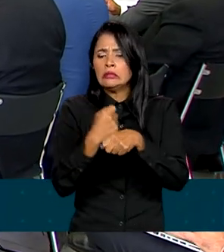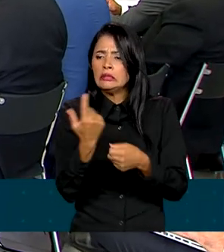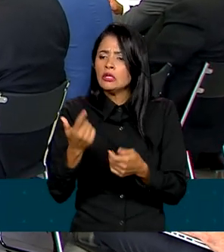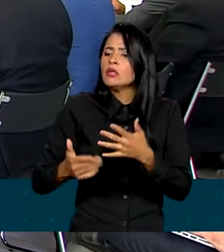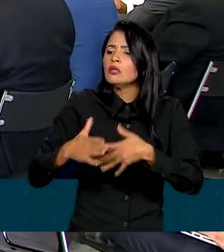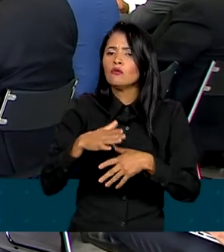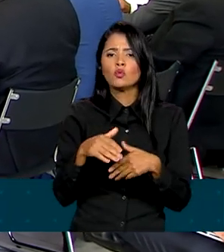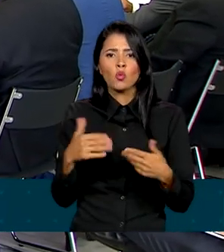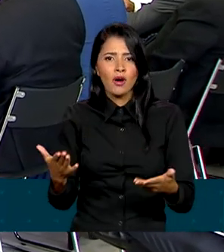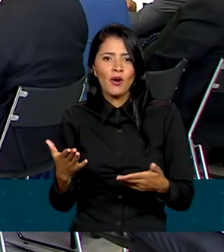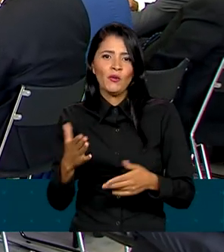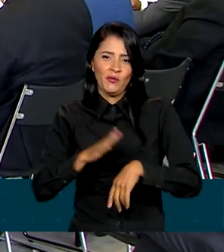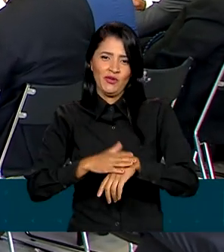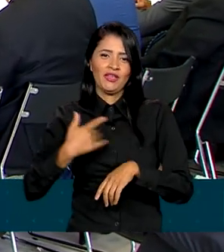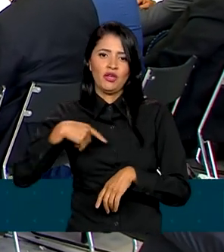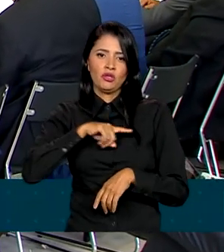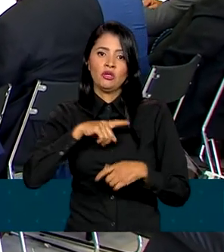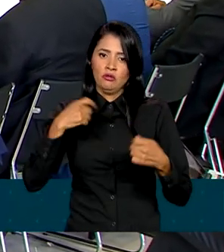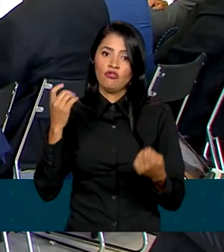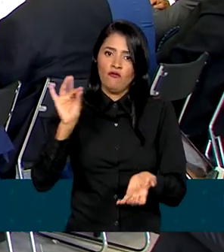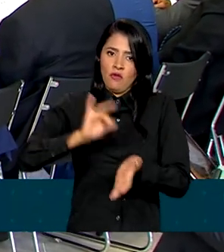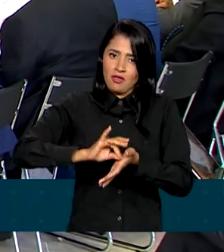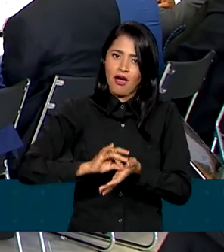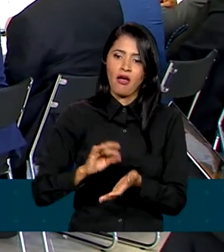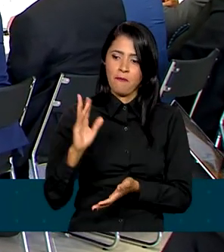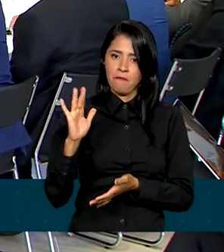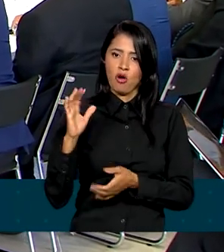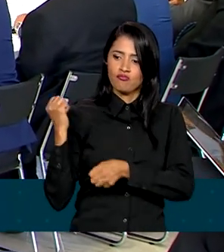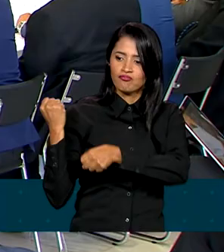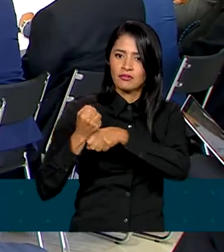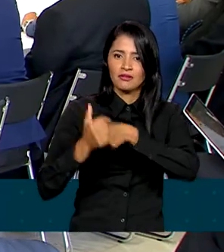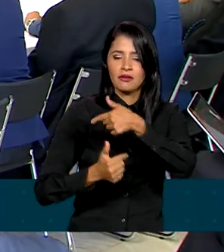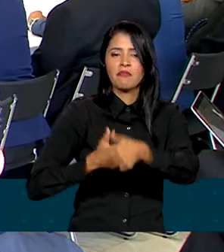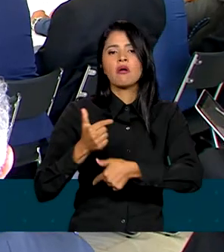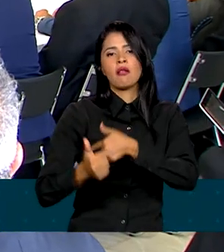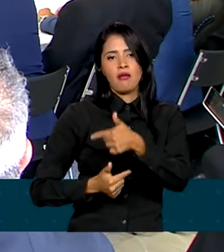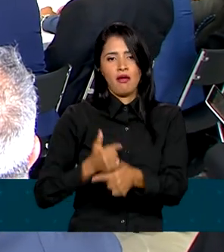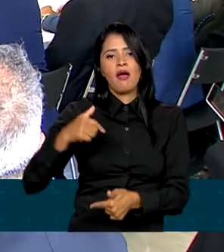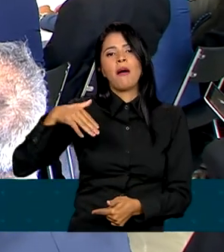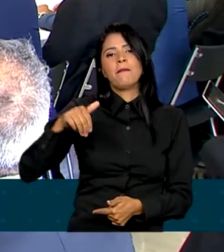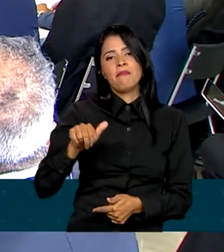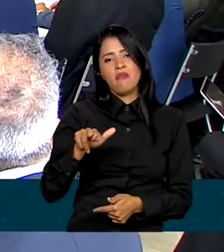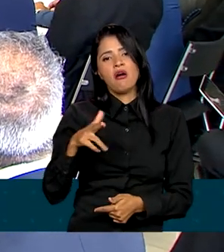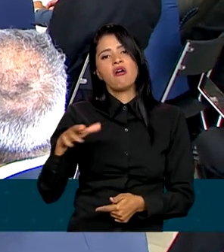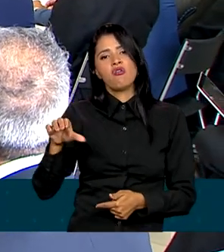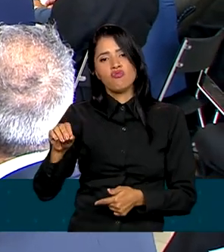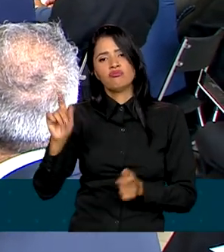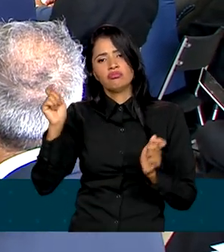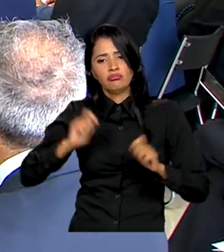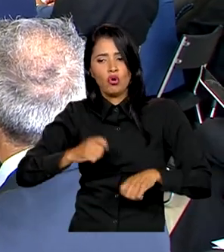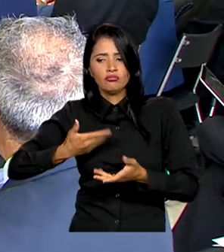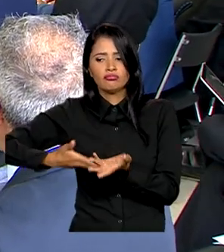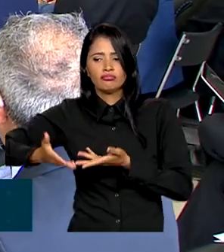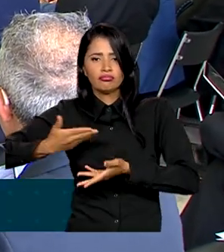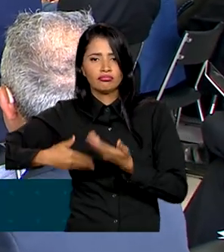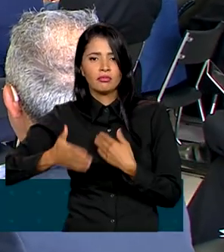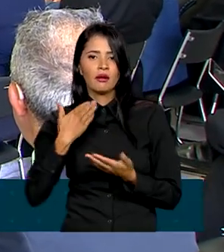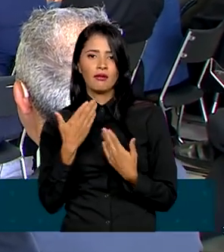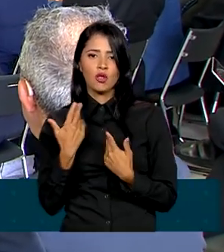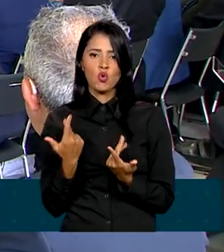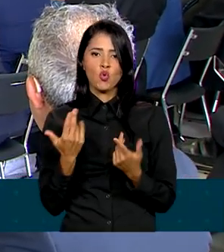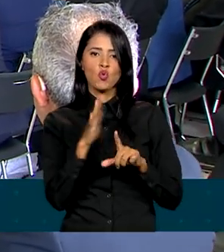botar, de fato, a mão na massa, aí, né, mãos à obra, para que a gente possa realmente estar todo mundo conversando numa